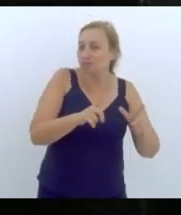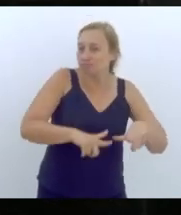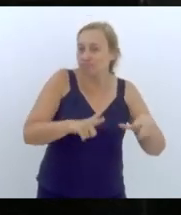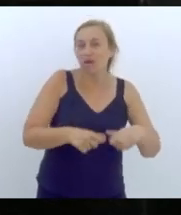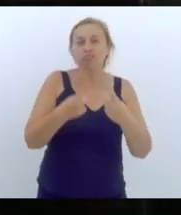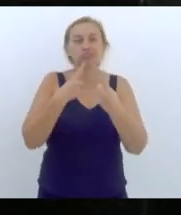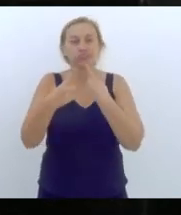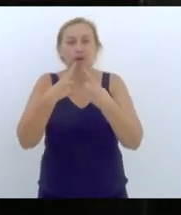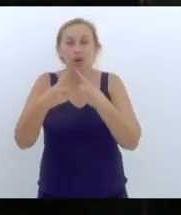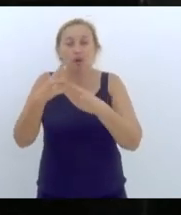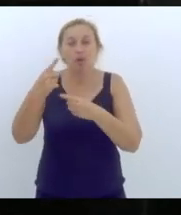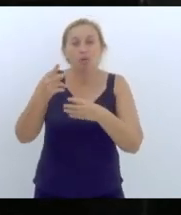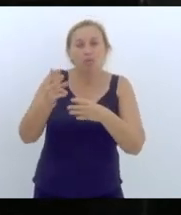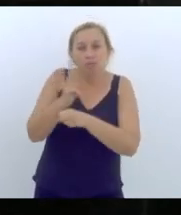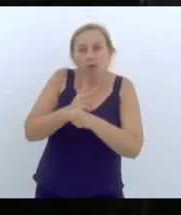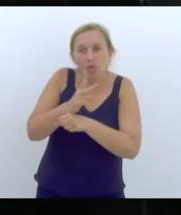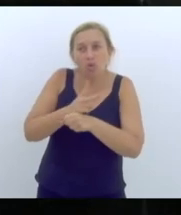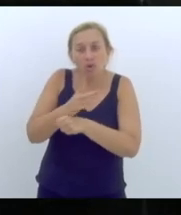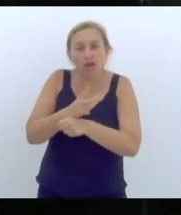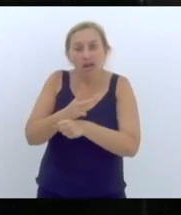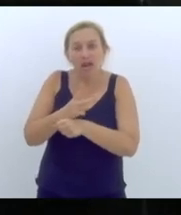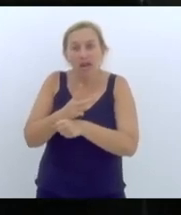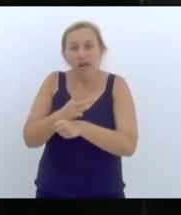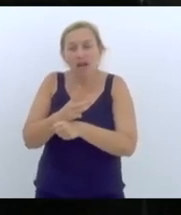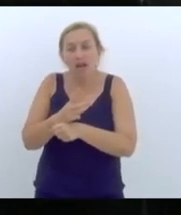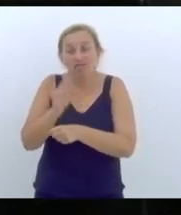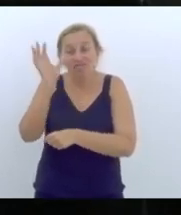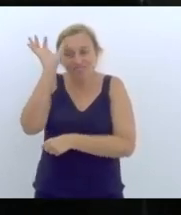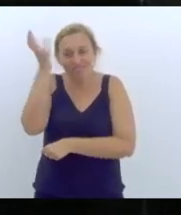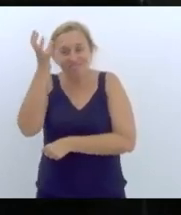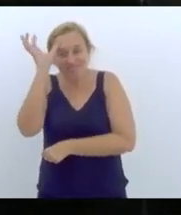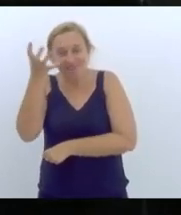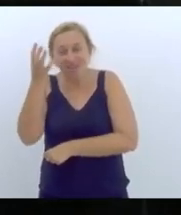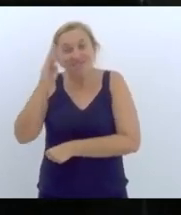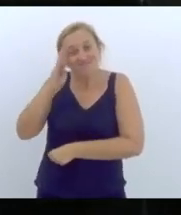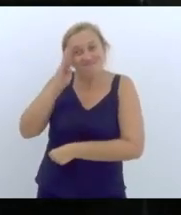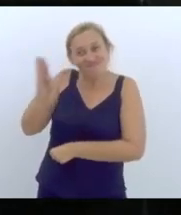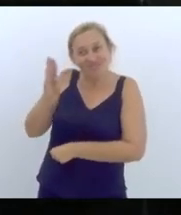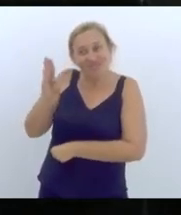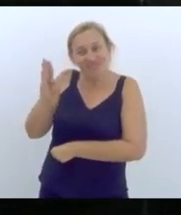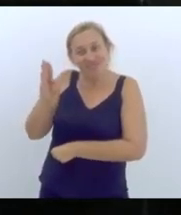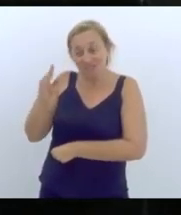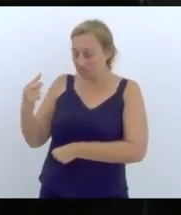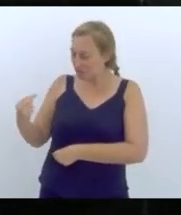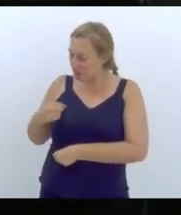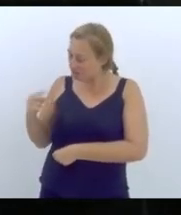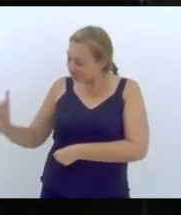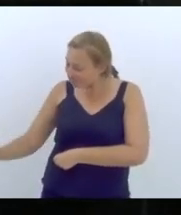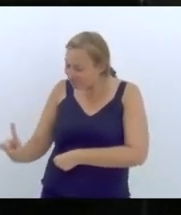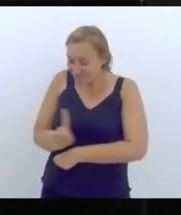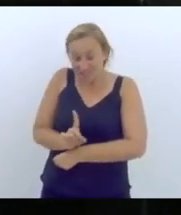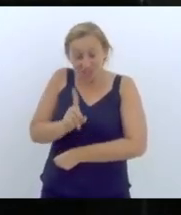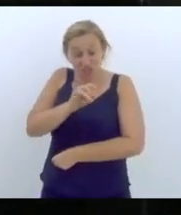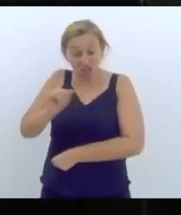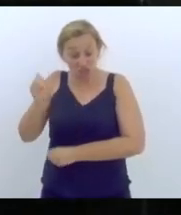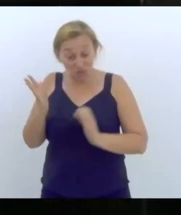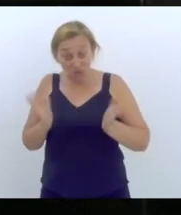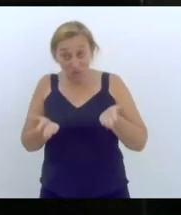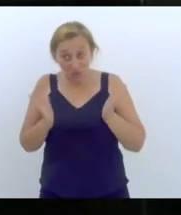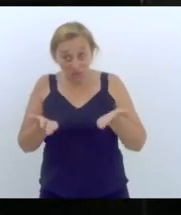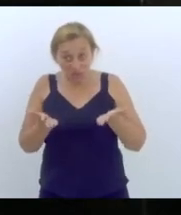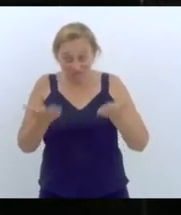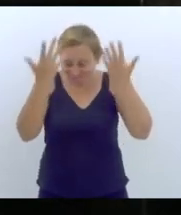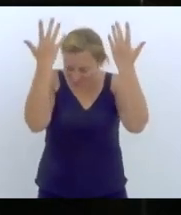de soluções. E, principalmente, e é o que me traz aqui no dia de hoje, além